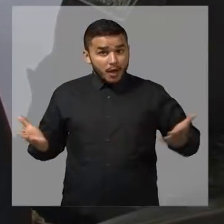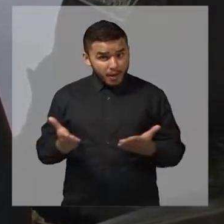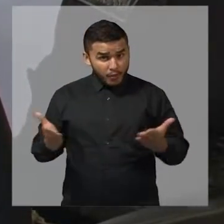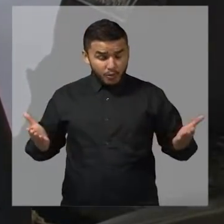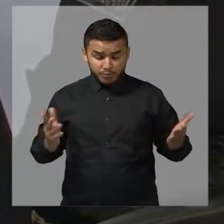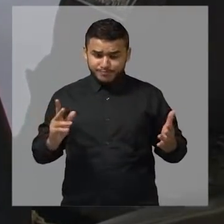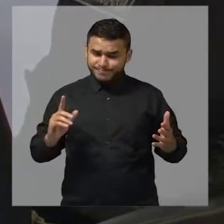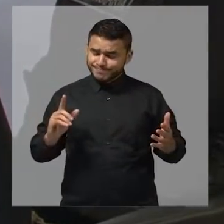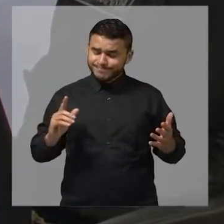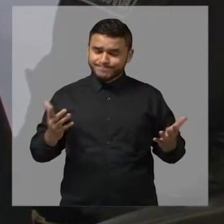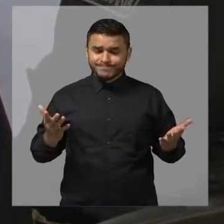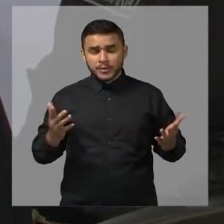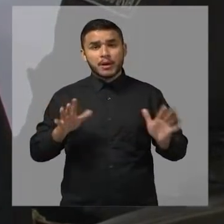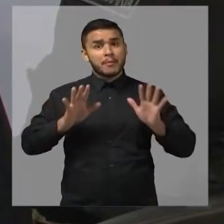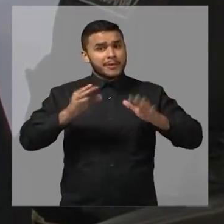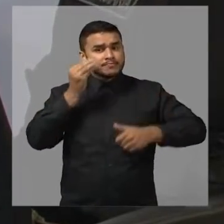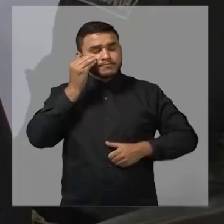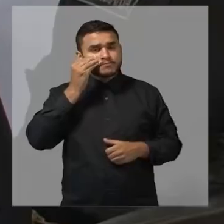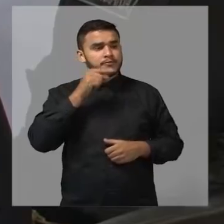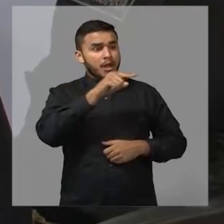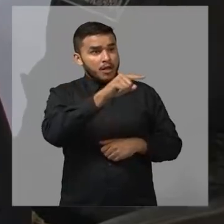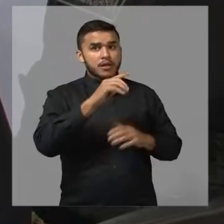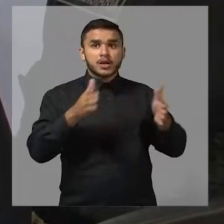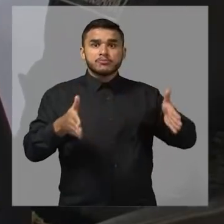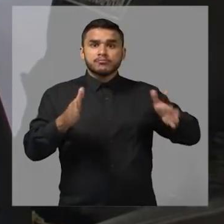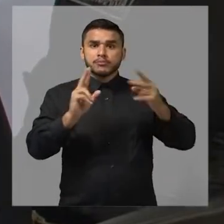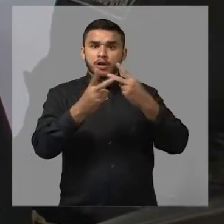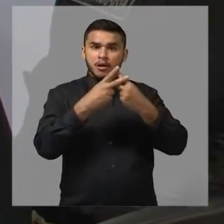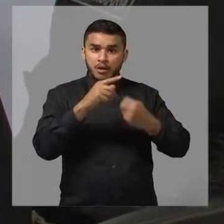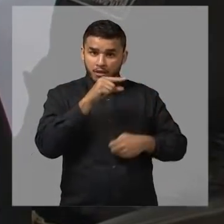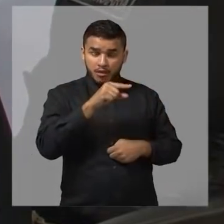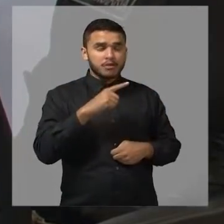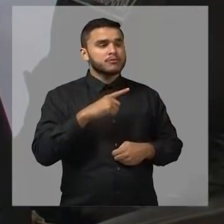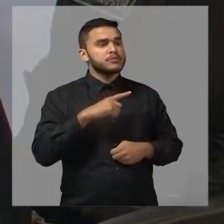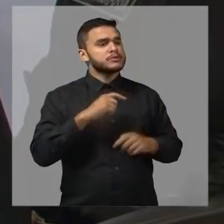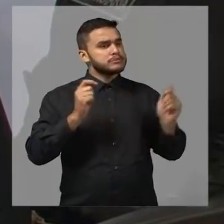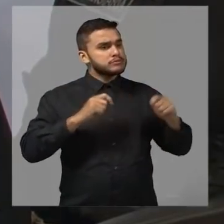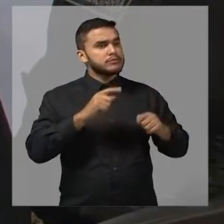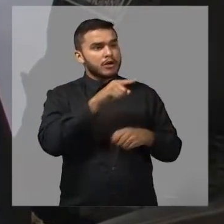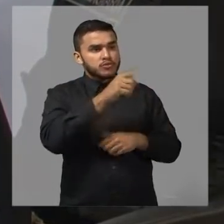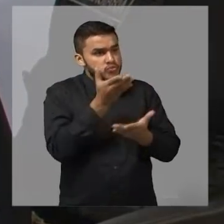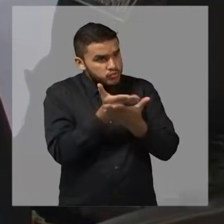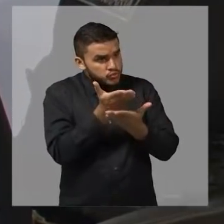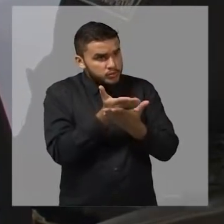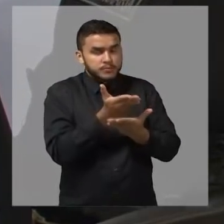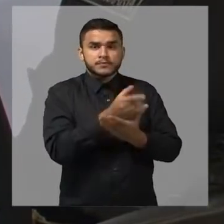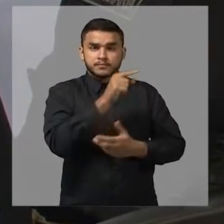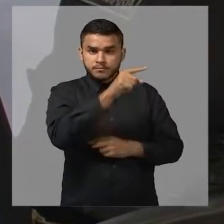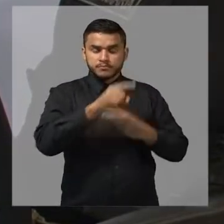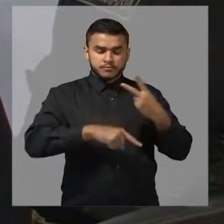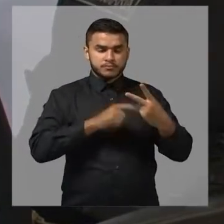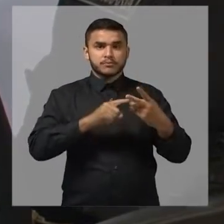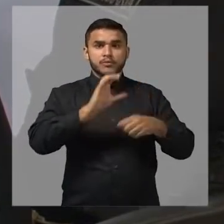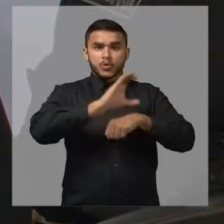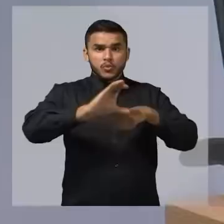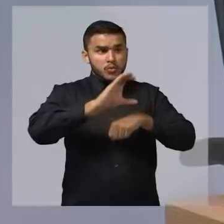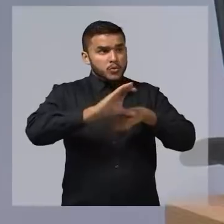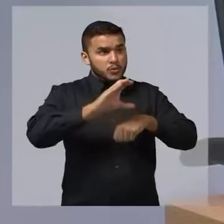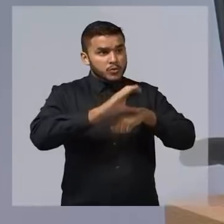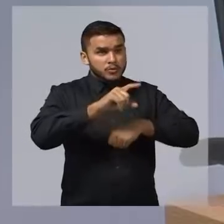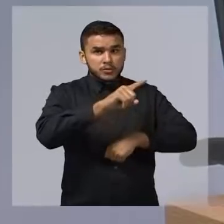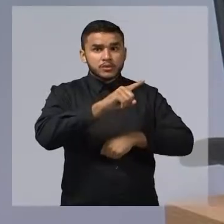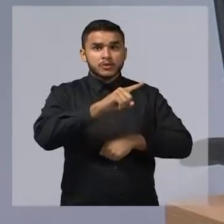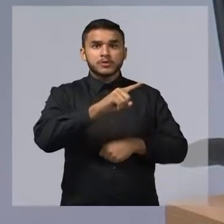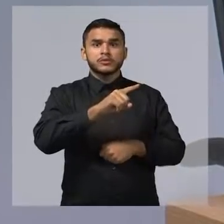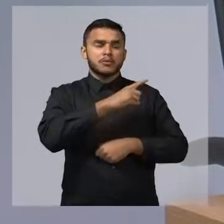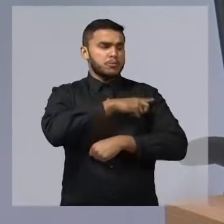aula. Nós queremos dar capacitação para ele, ou seja, uma profissão, e estamos fazendo com que ele